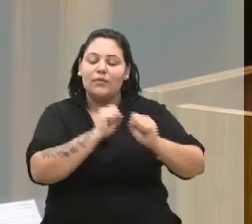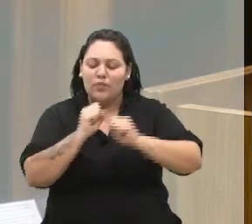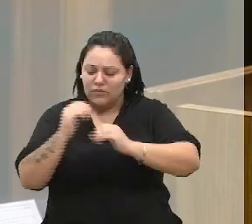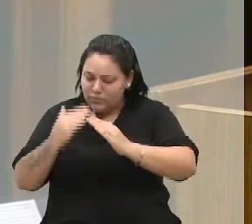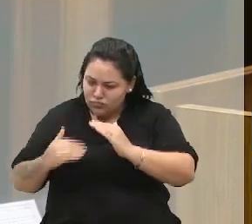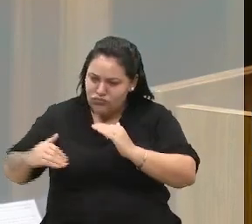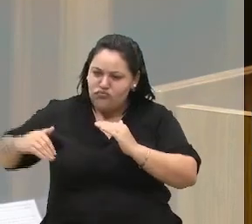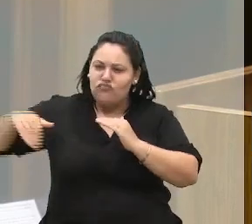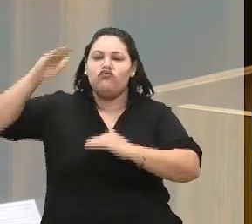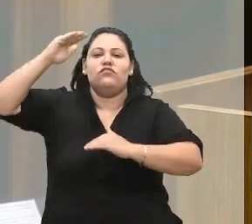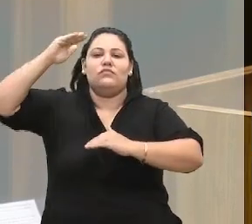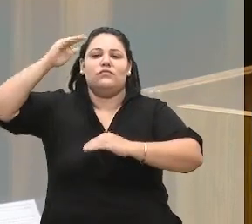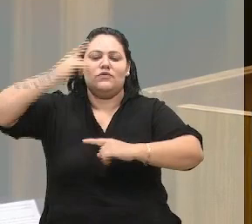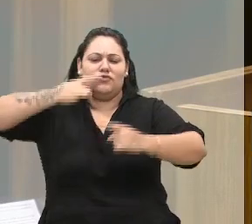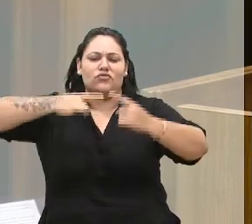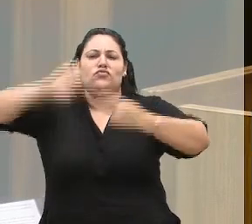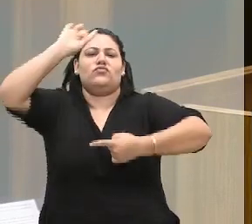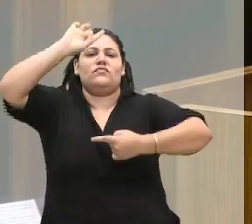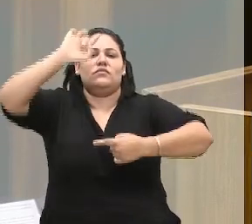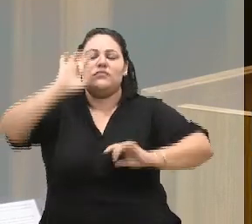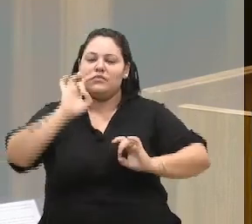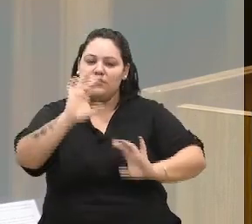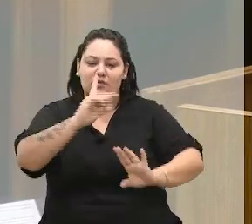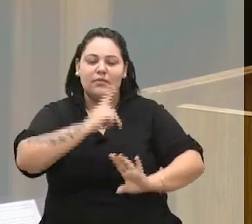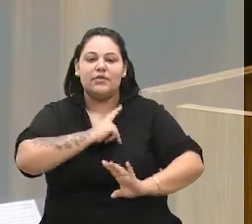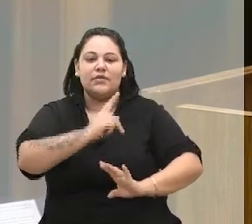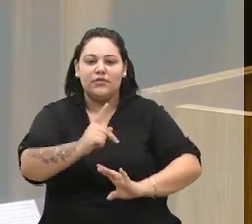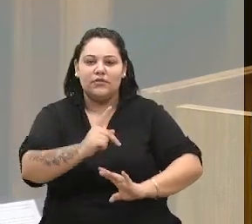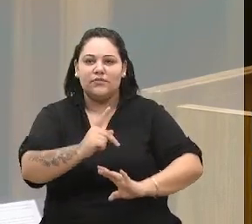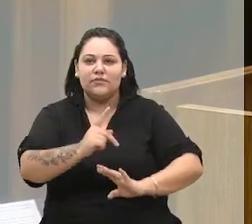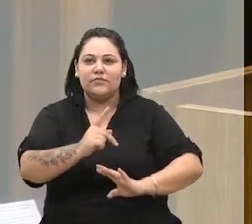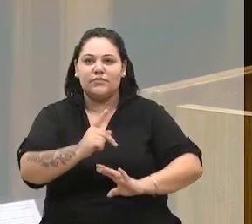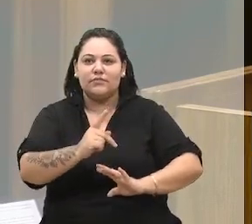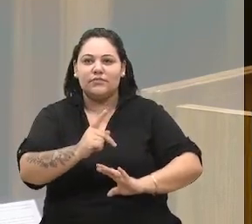superior. Era isso, senhora presidente. Obrigado.